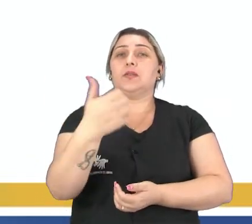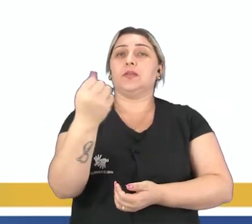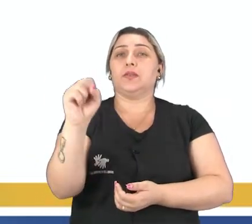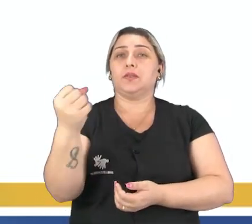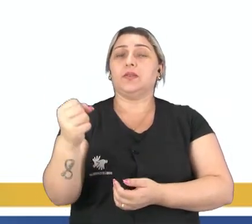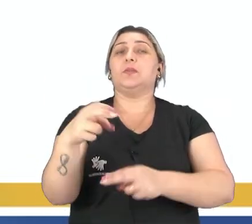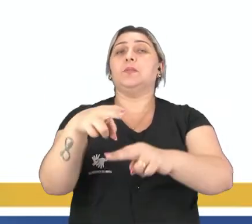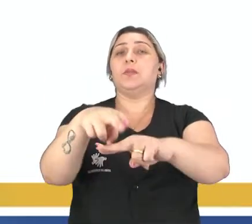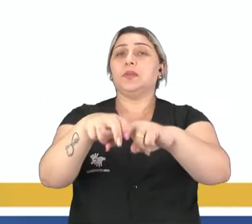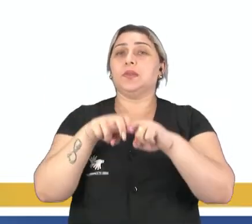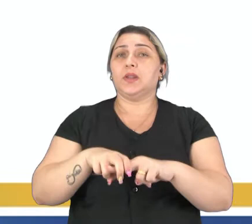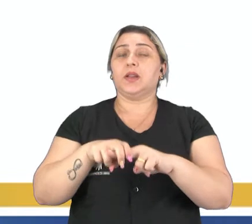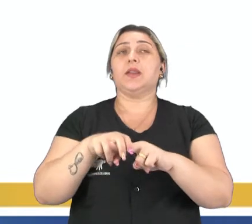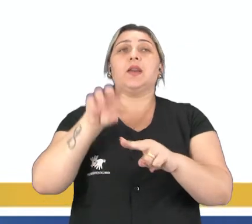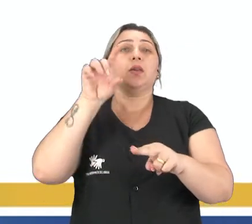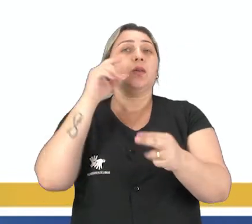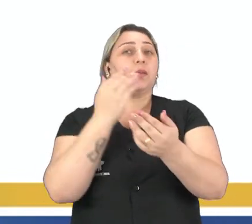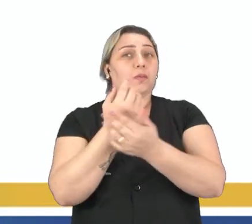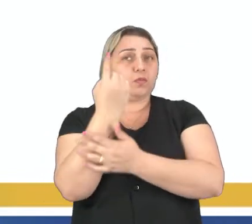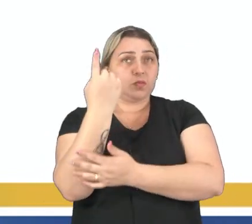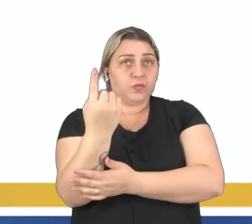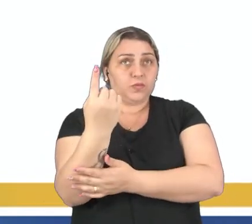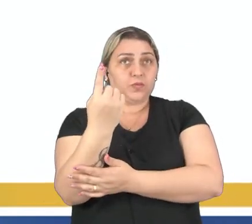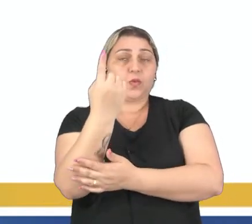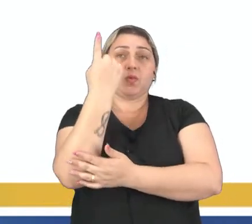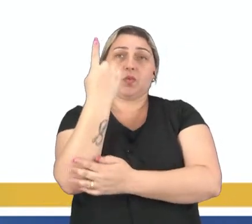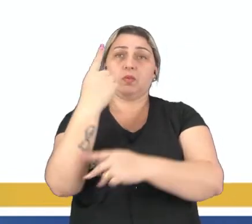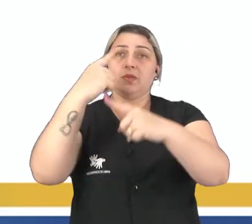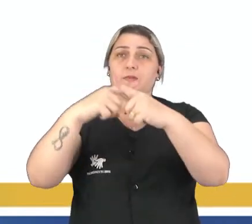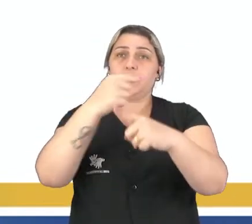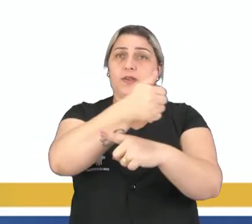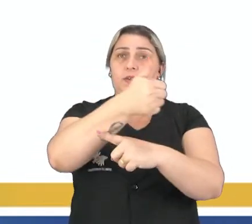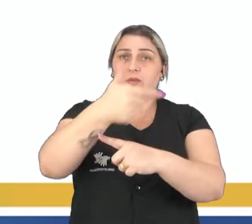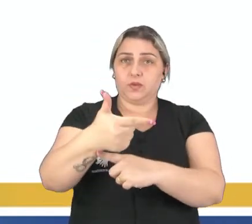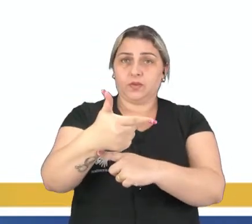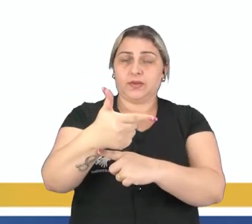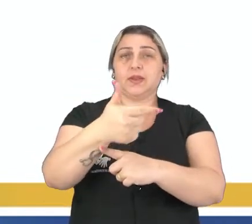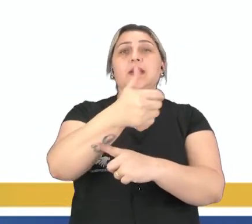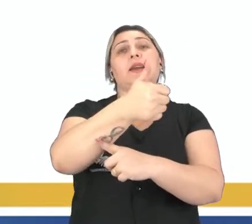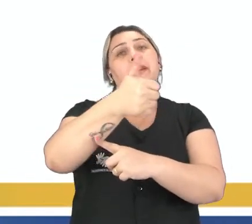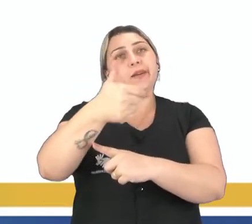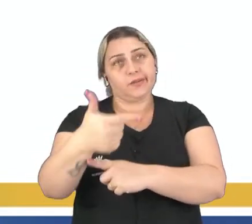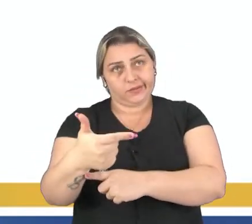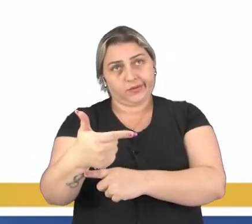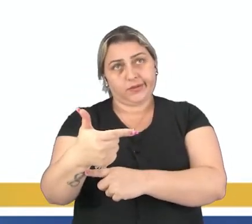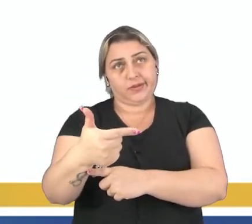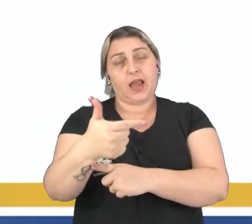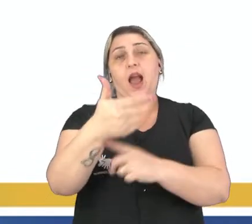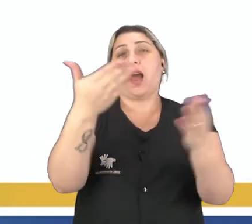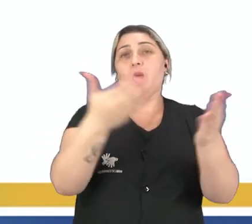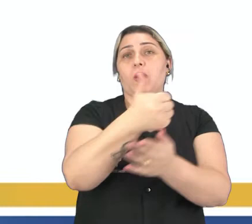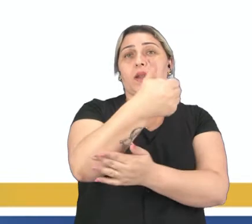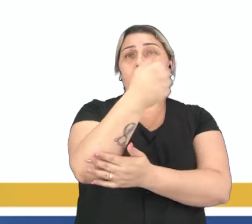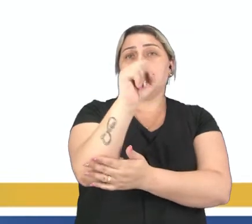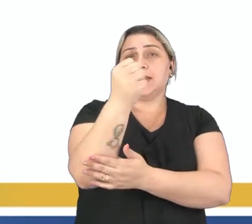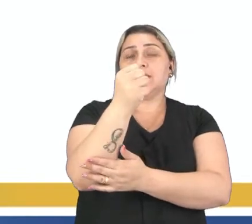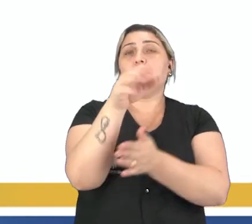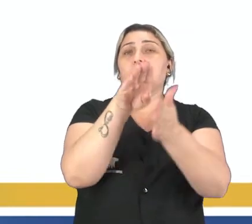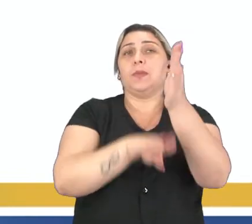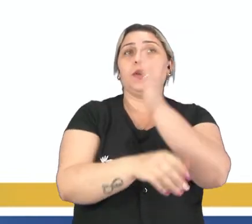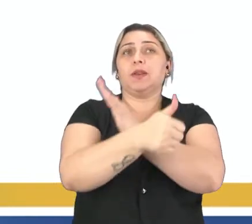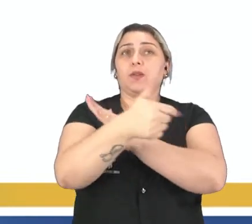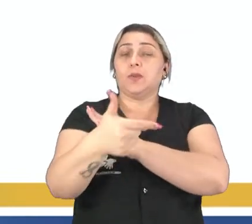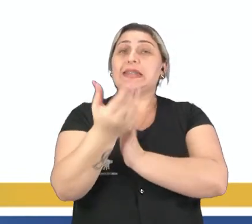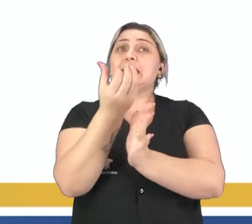18, portanto, não irá dar. 1 vezes o 12, 12. Sobrou quanto